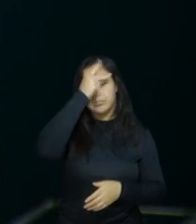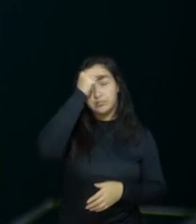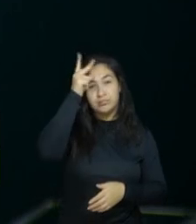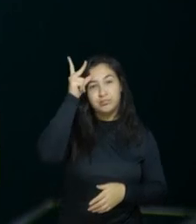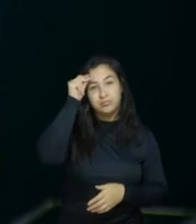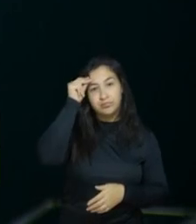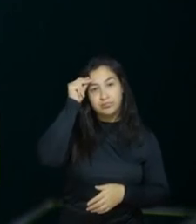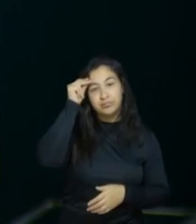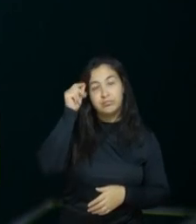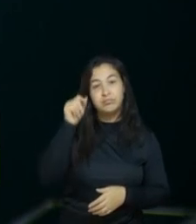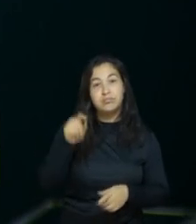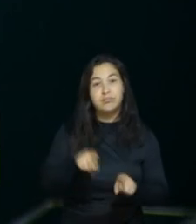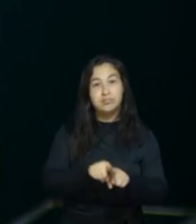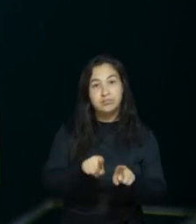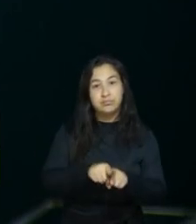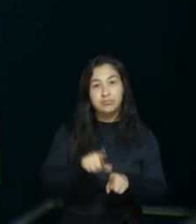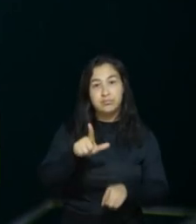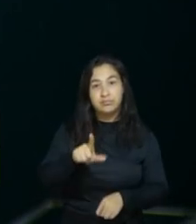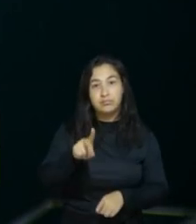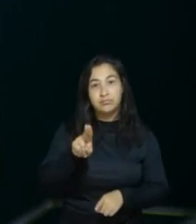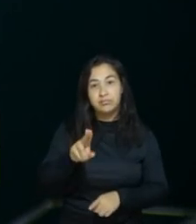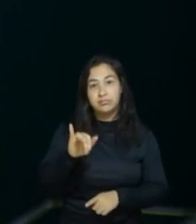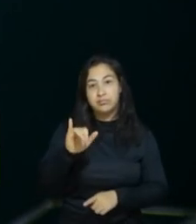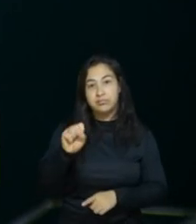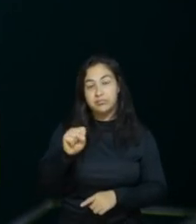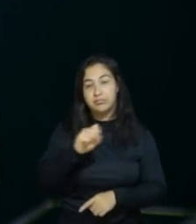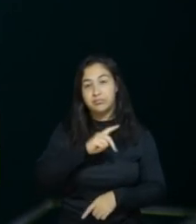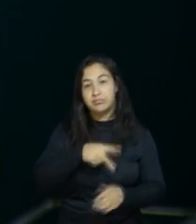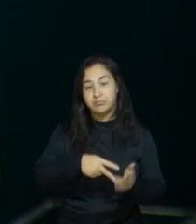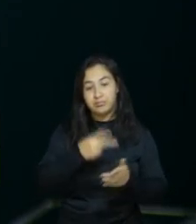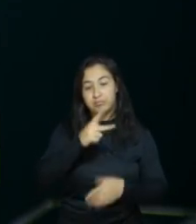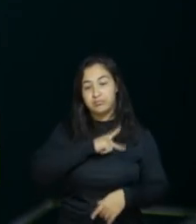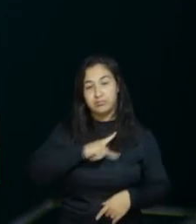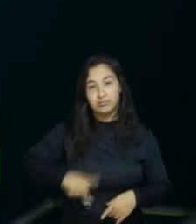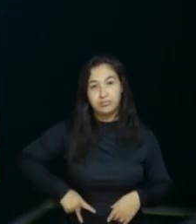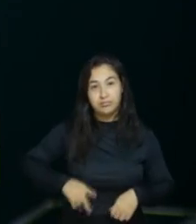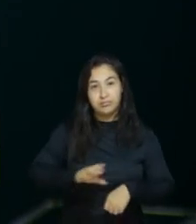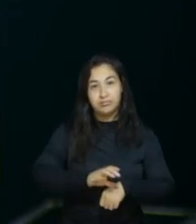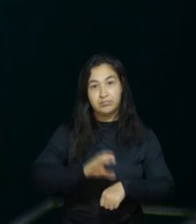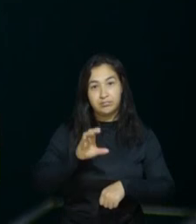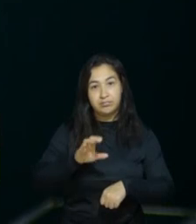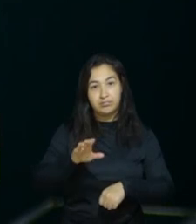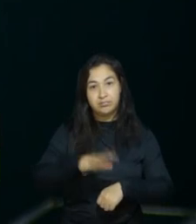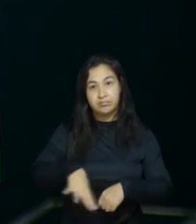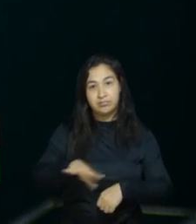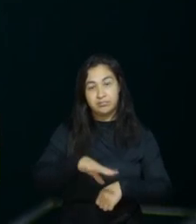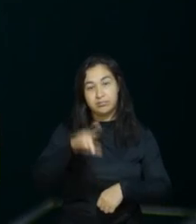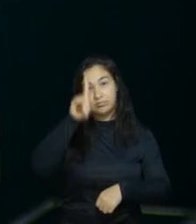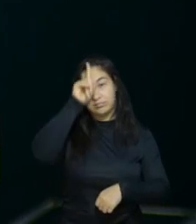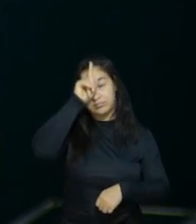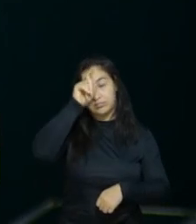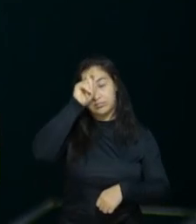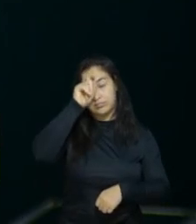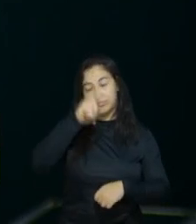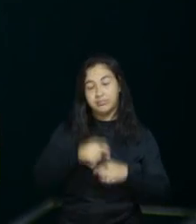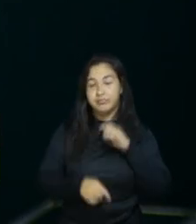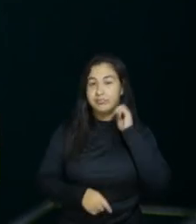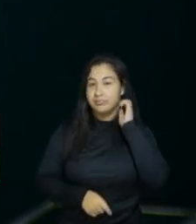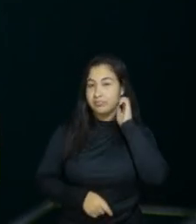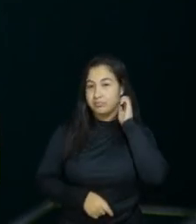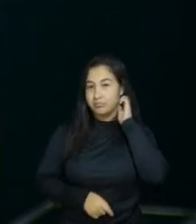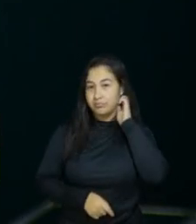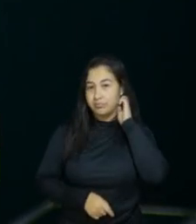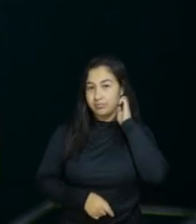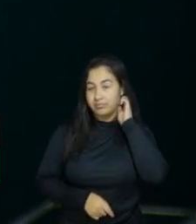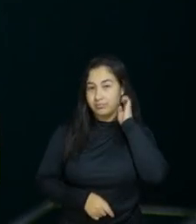o Luiz Rebelato, que é o vice-presidente do Conselho Curador do Hospital Santo Antônio, que veio aqui prestigiar esse evento.